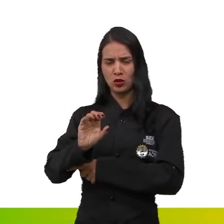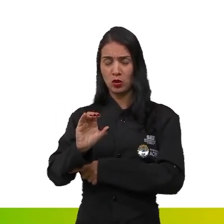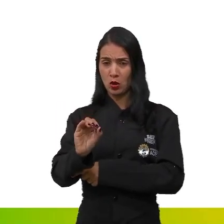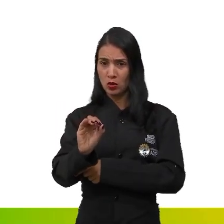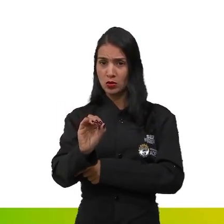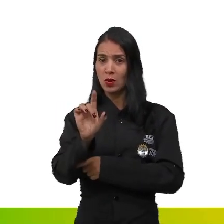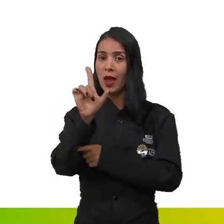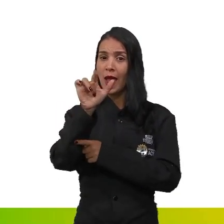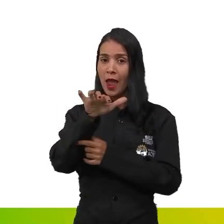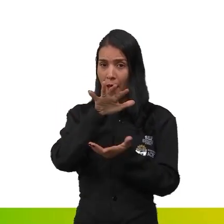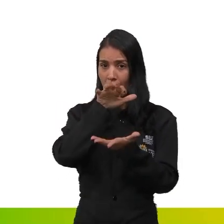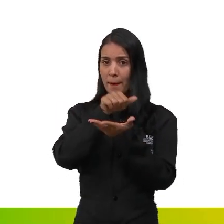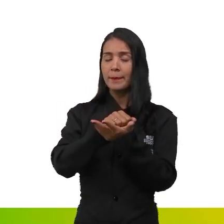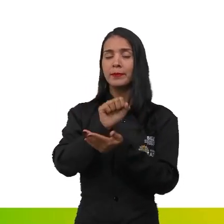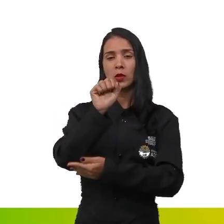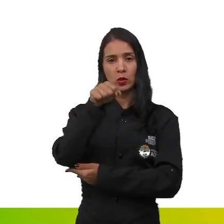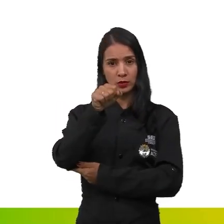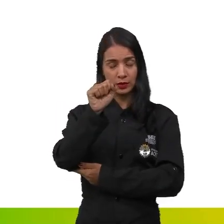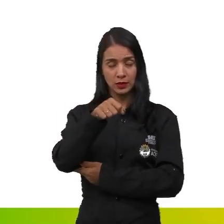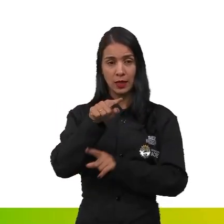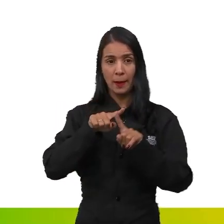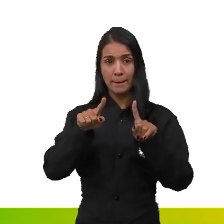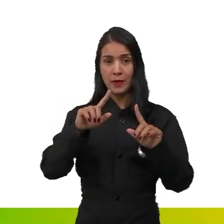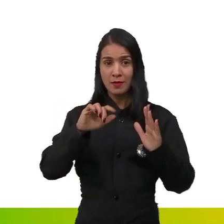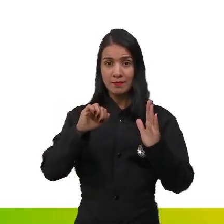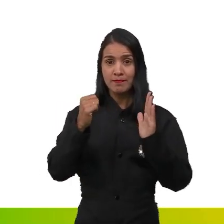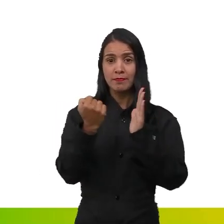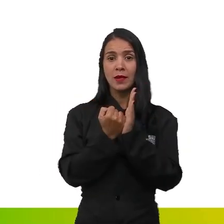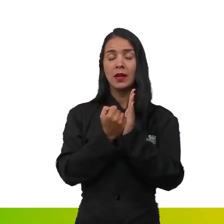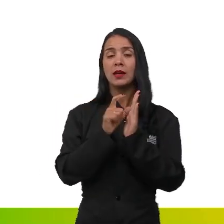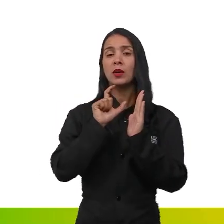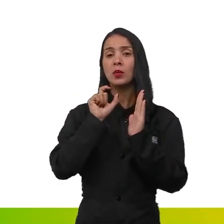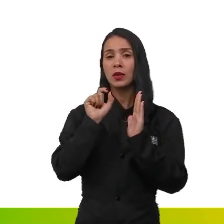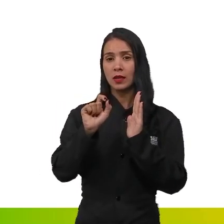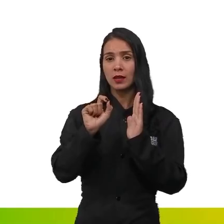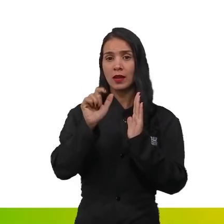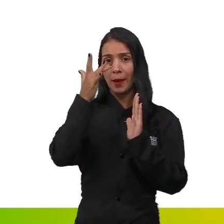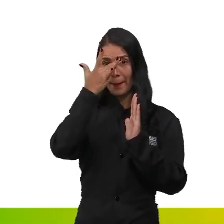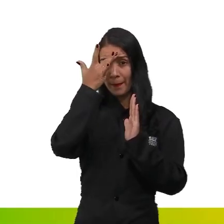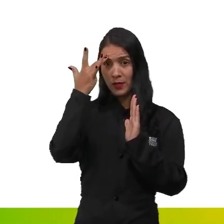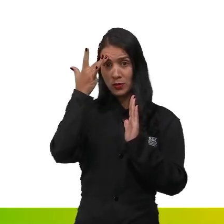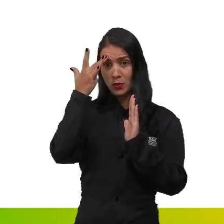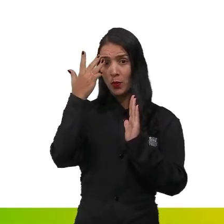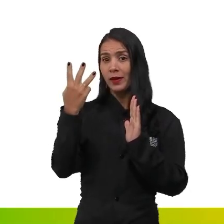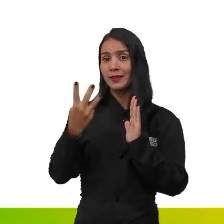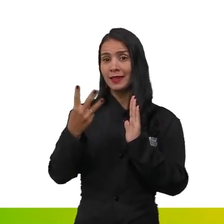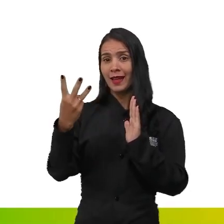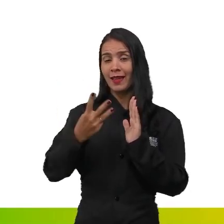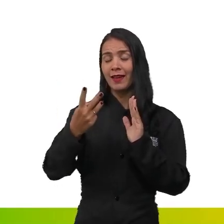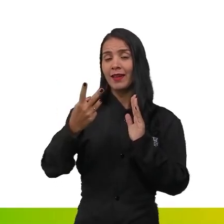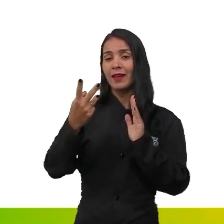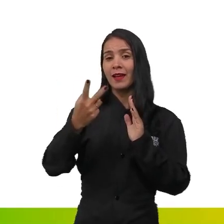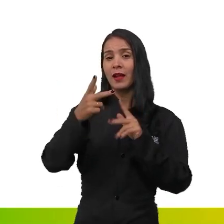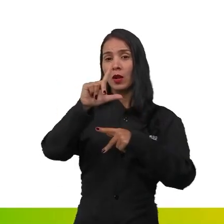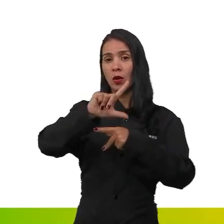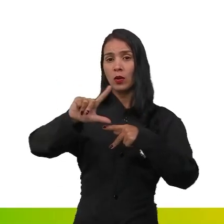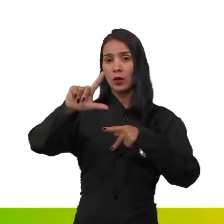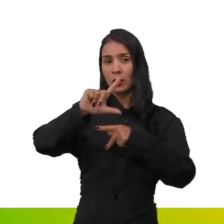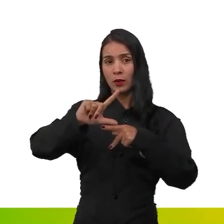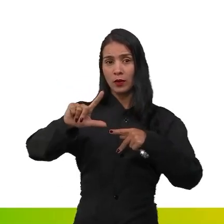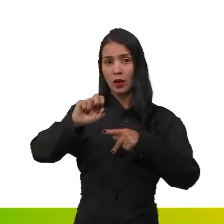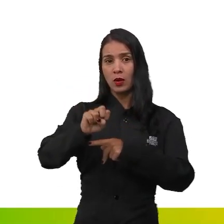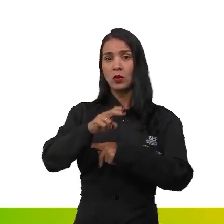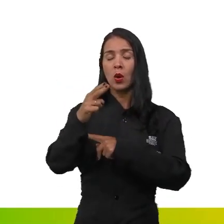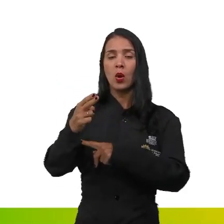é um marcador ali de pessoalidade, eu consigo identificar que esse meu texto está escrito na primeira pessoa